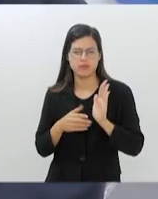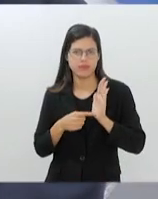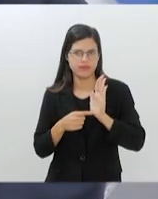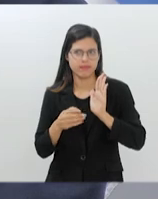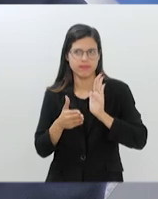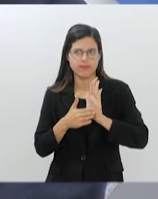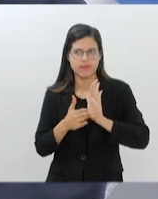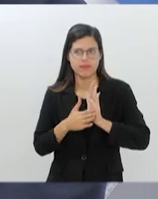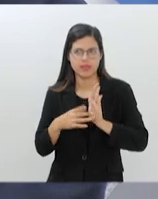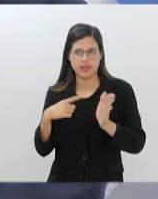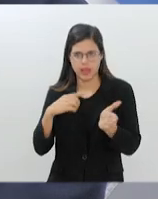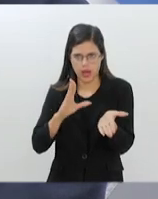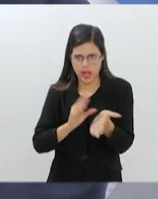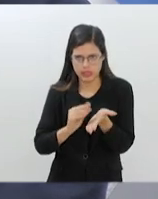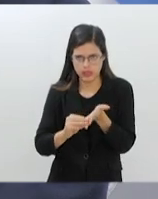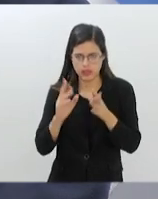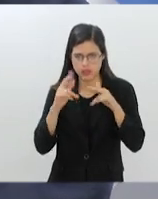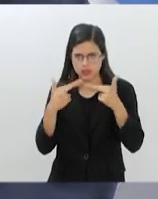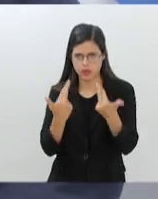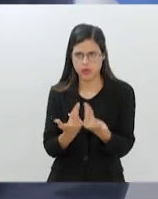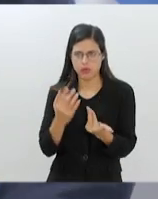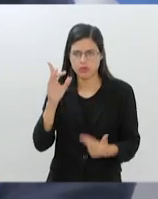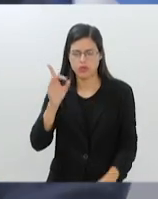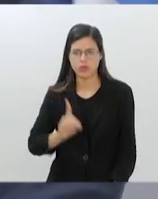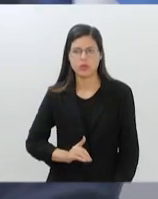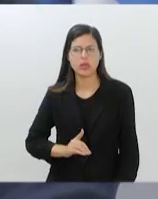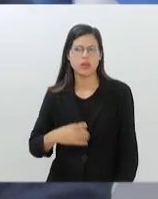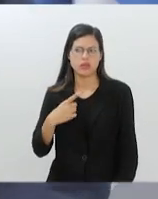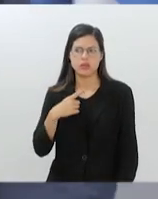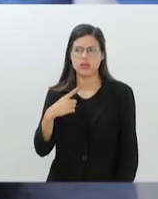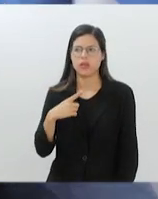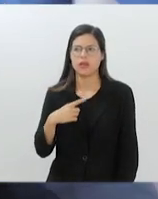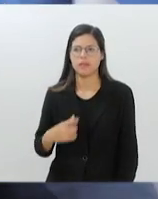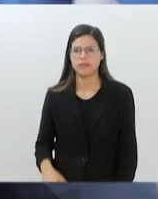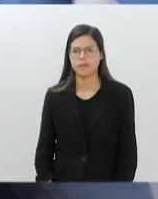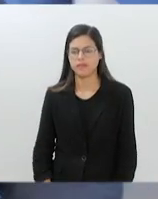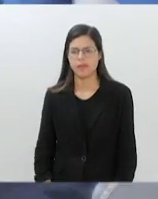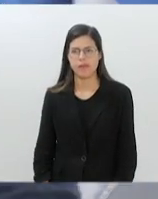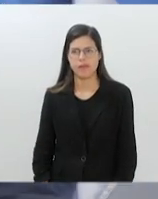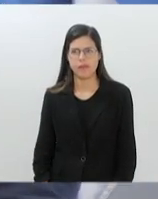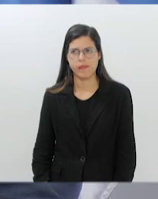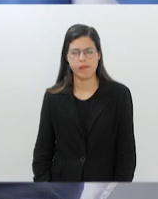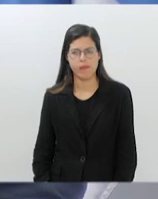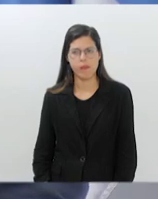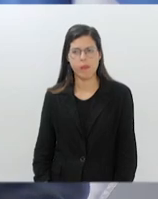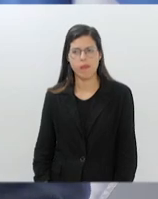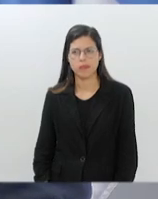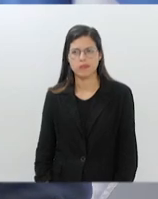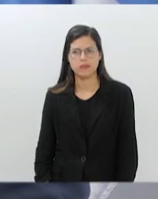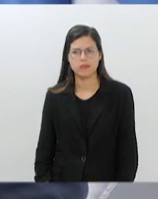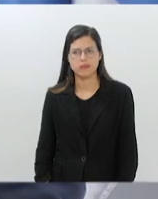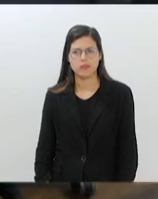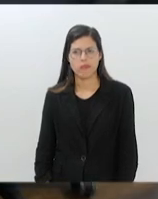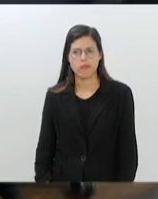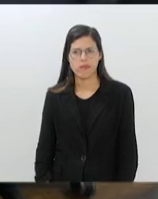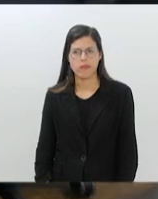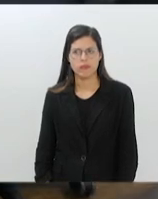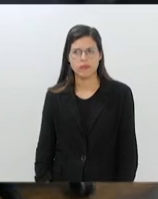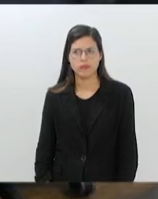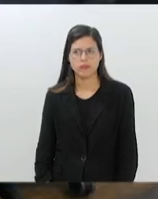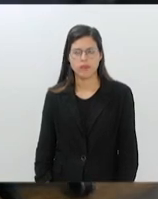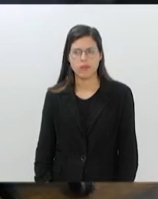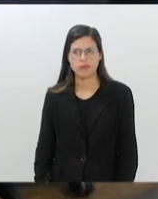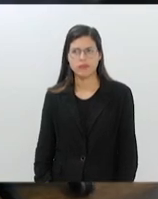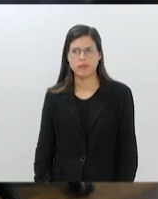reuniões de diretoria tem de n nossas liberações aí pra senhora juntar essas tambm quero que você inclua na deliberação né o